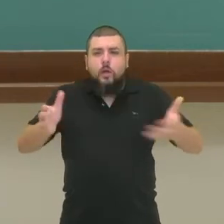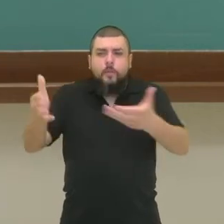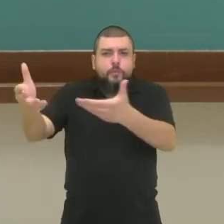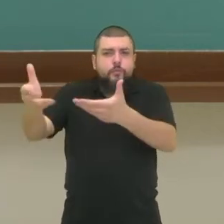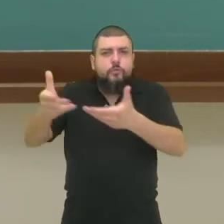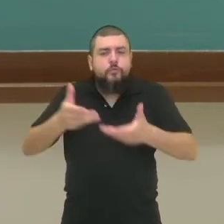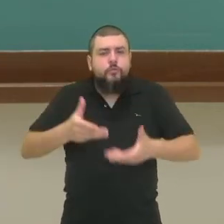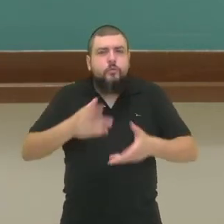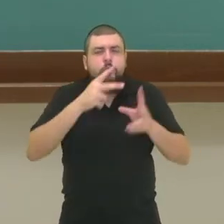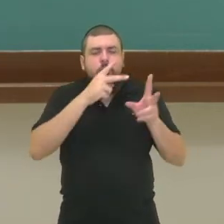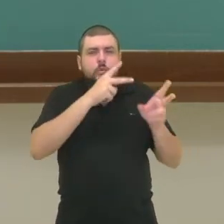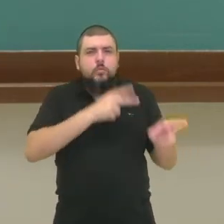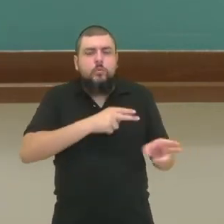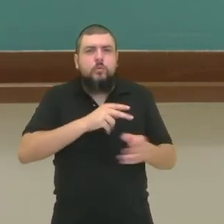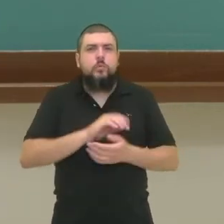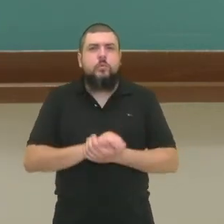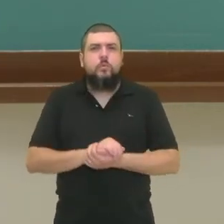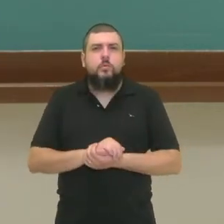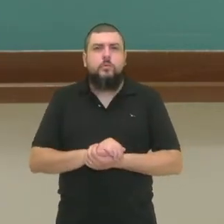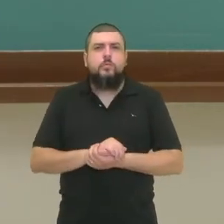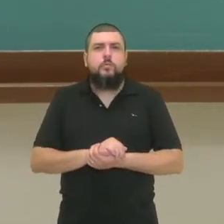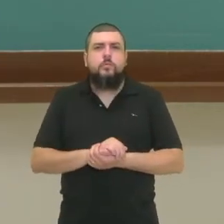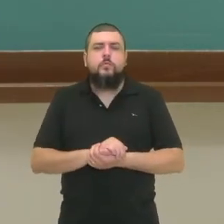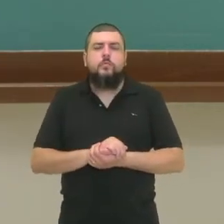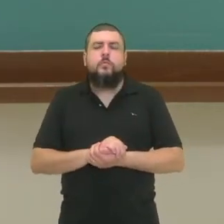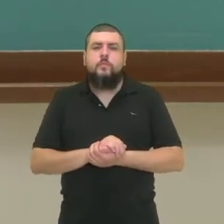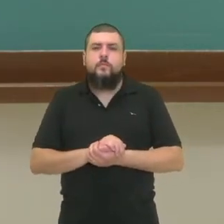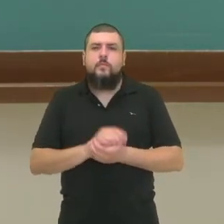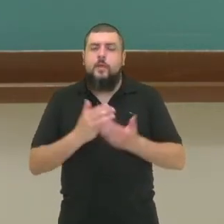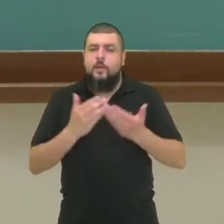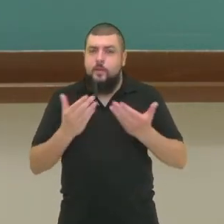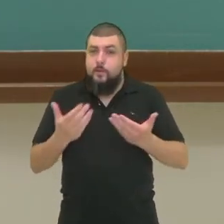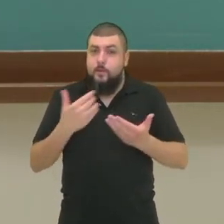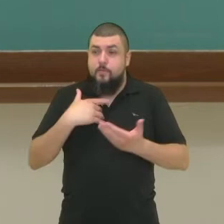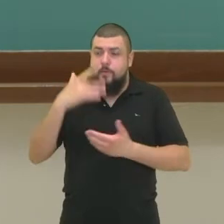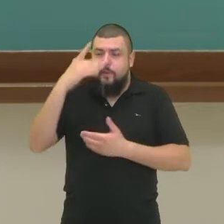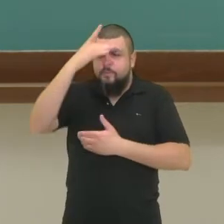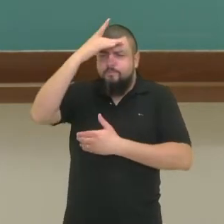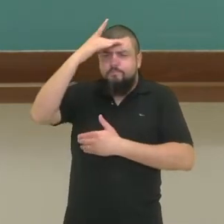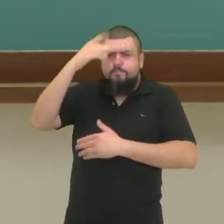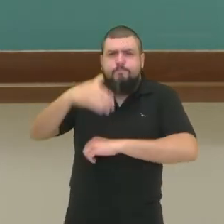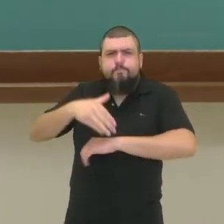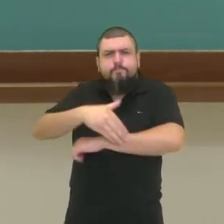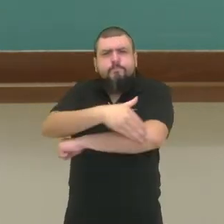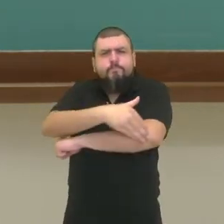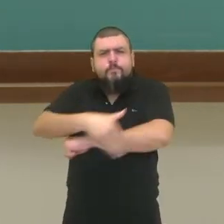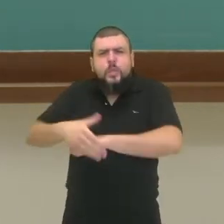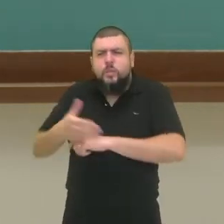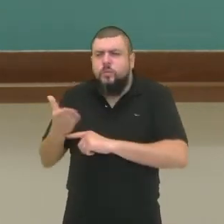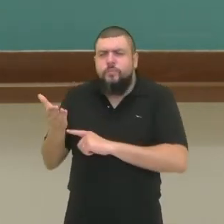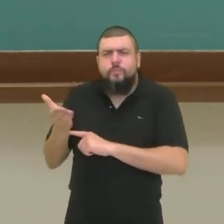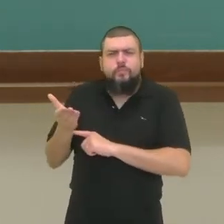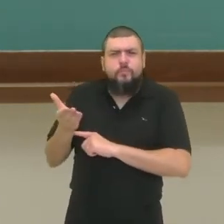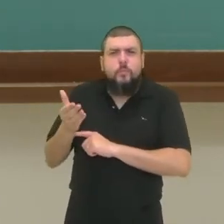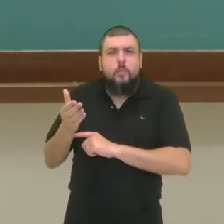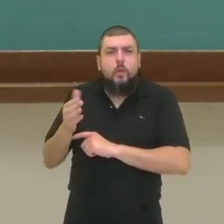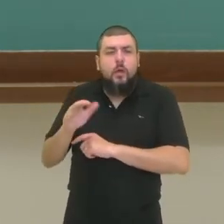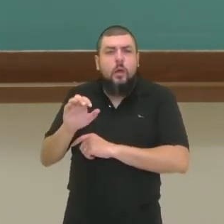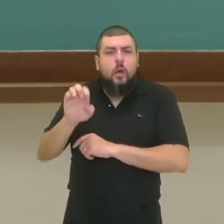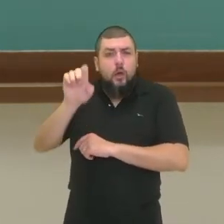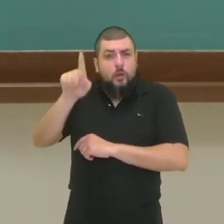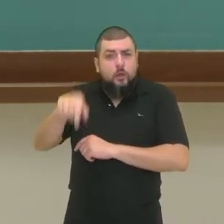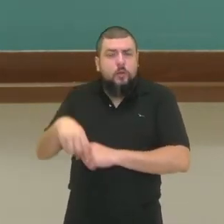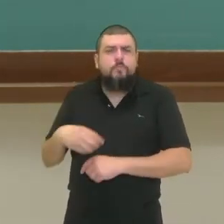Então, assim, ajudar as pessoas que estão nesta situação, né, é uma questão de solidariedade.